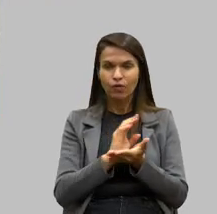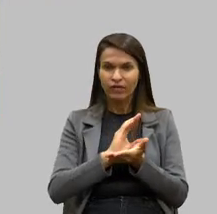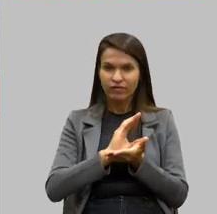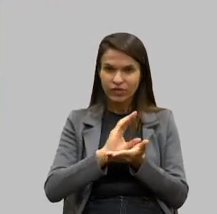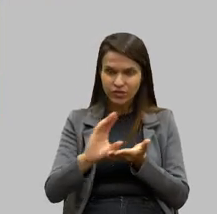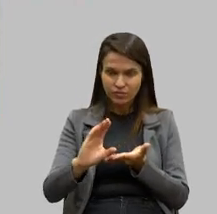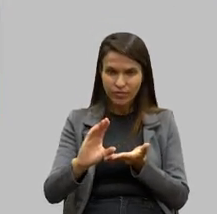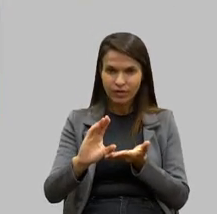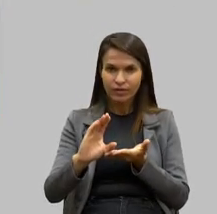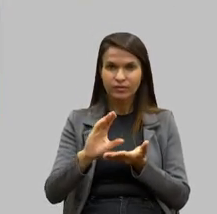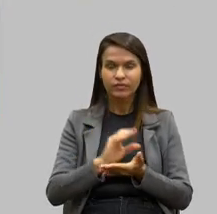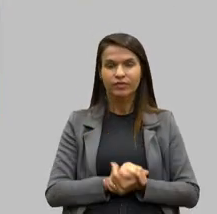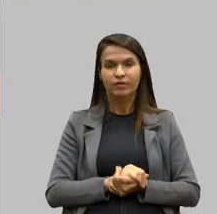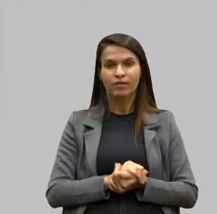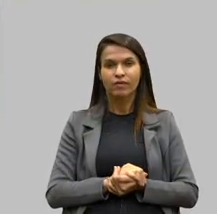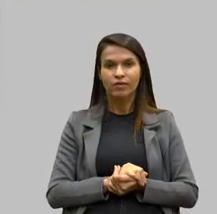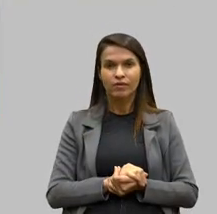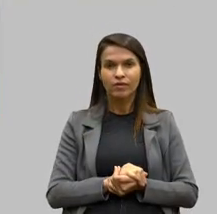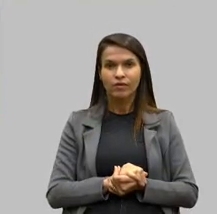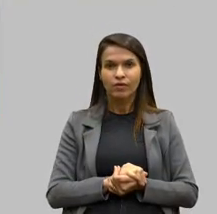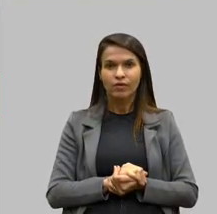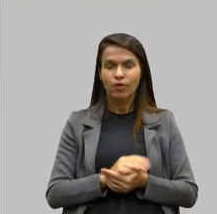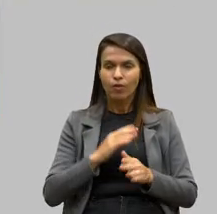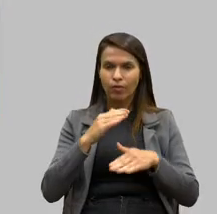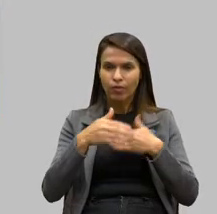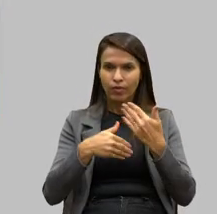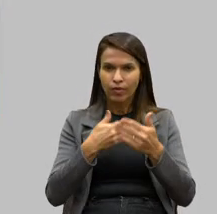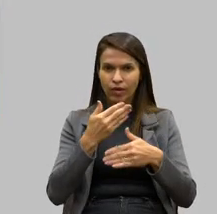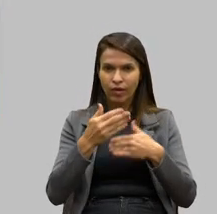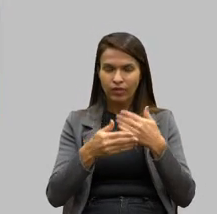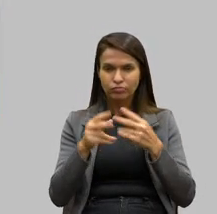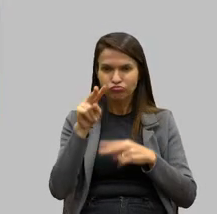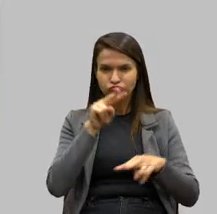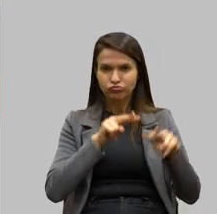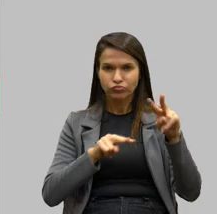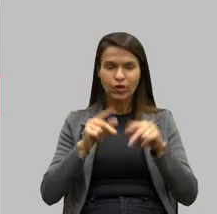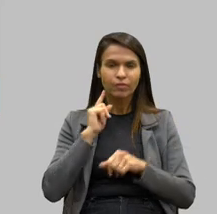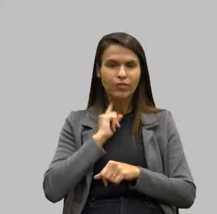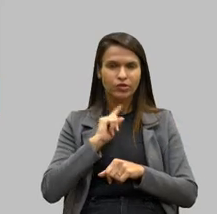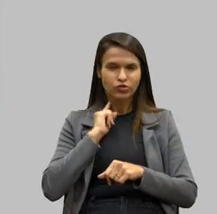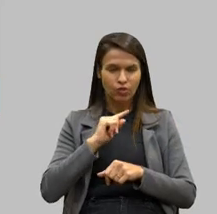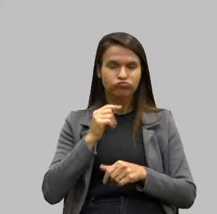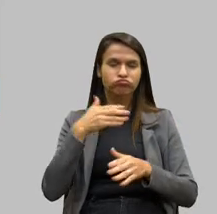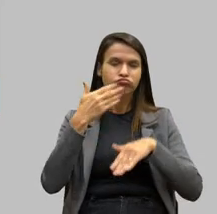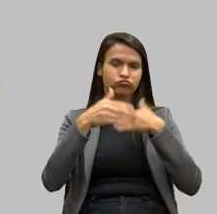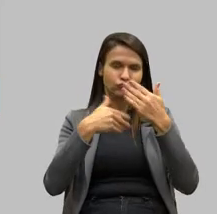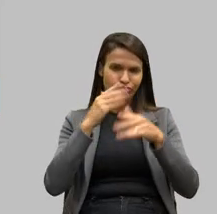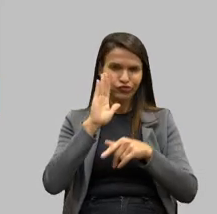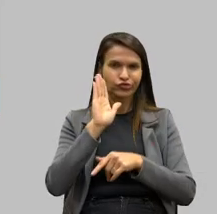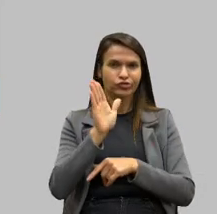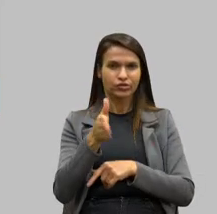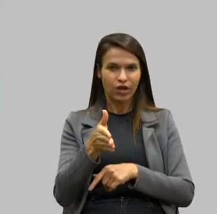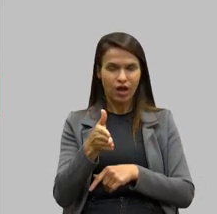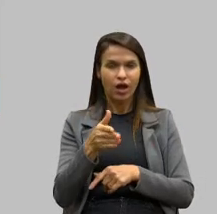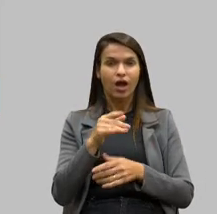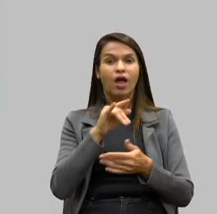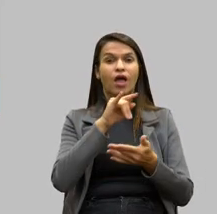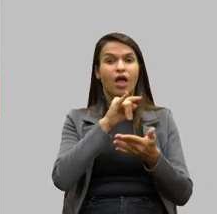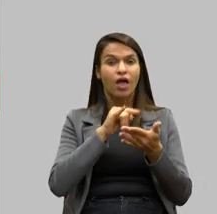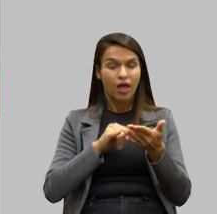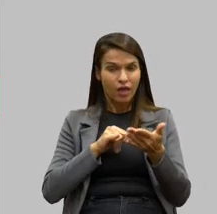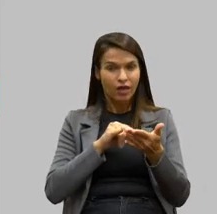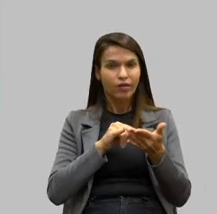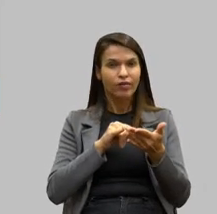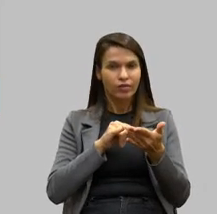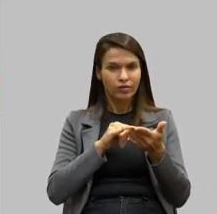o processo de municipalização em Minas Gerais avançou muito. É uma pauta que